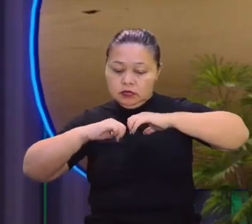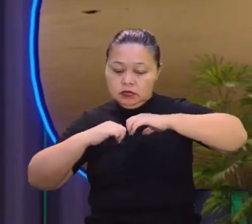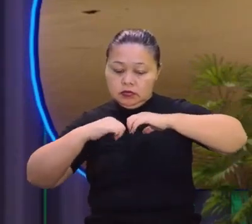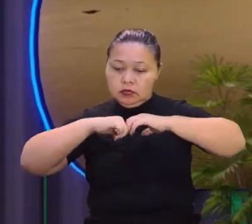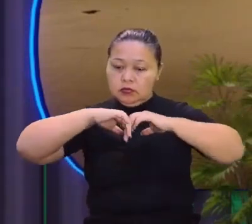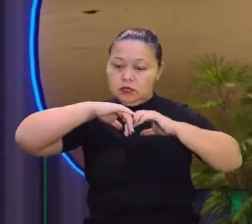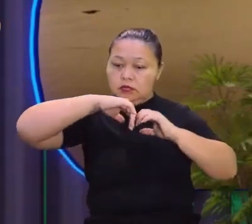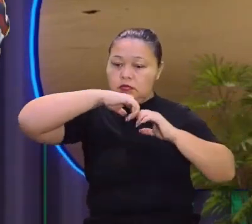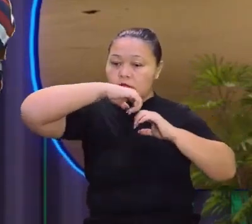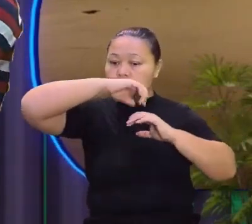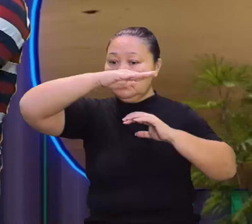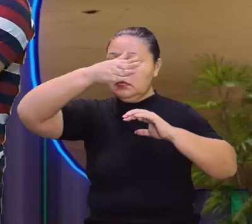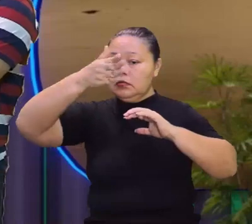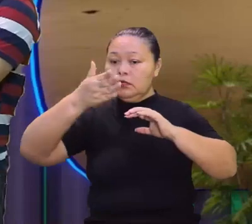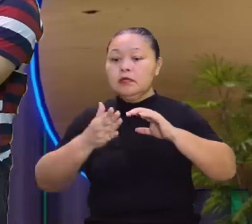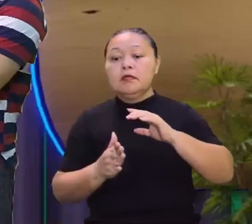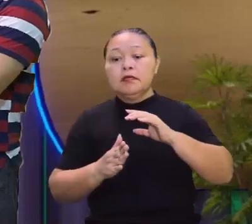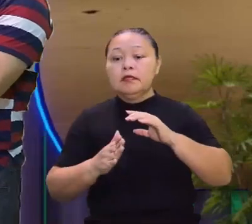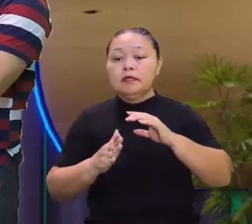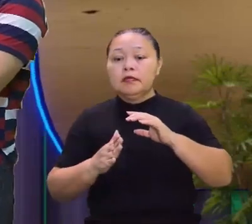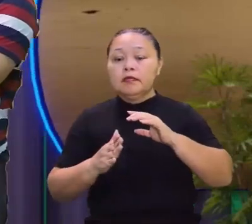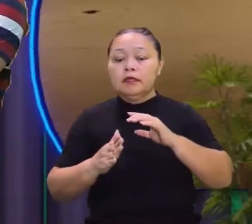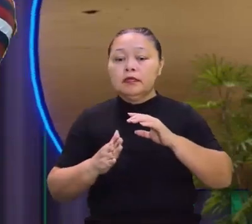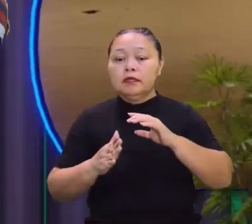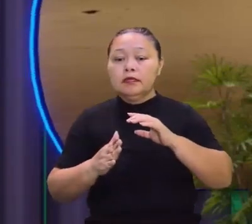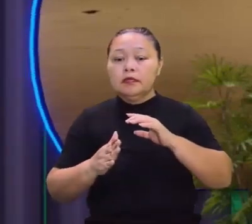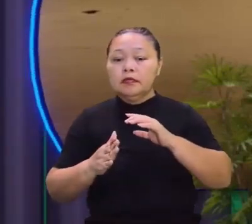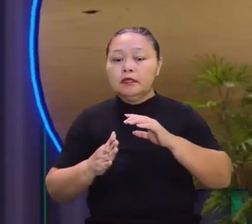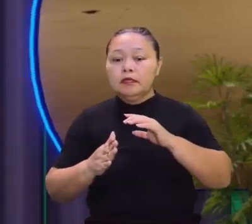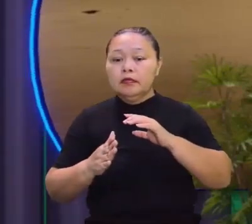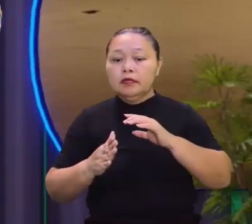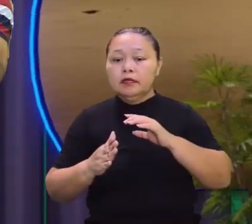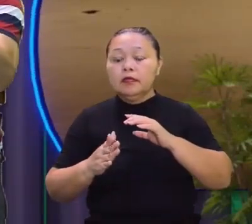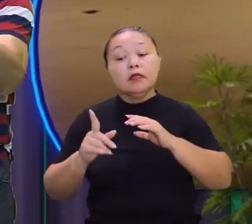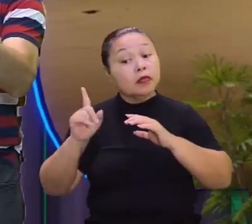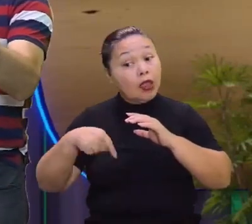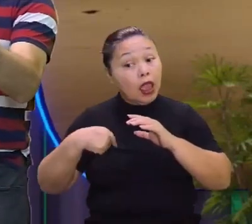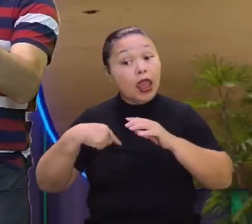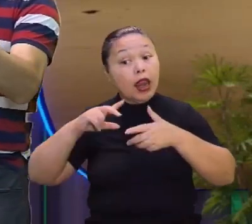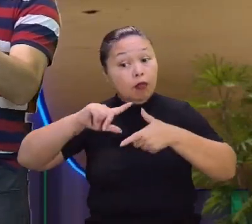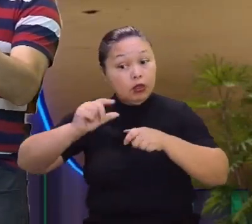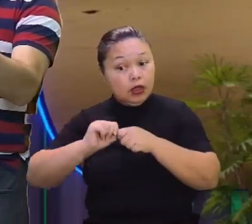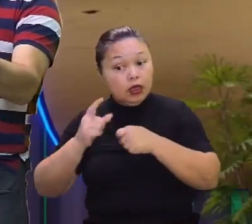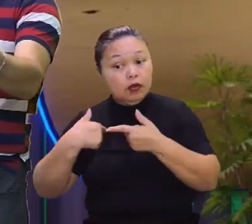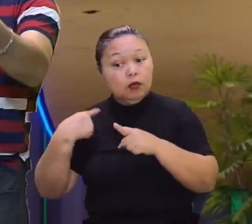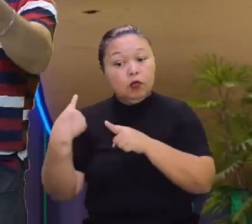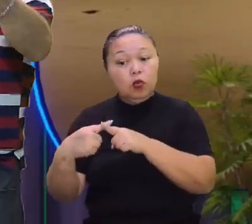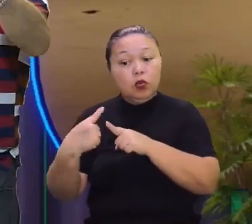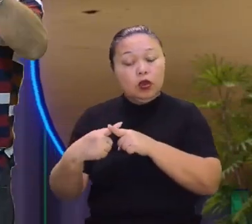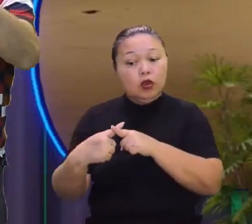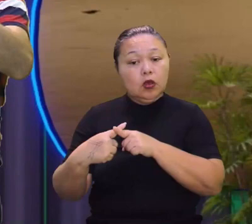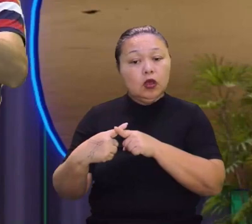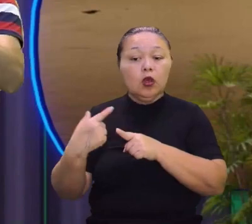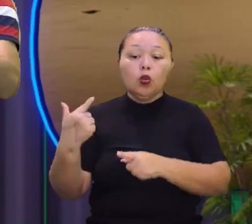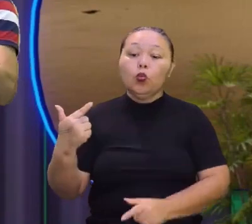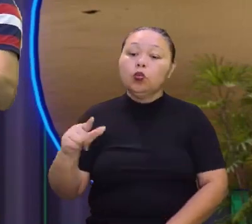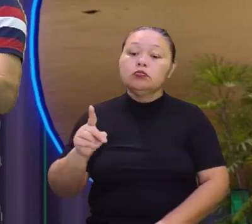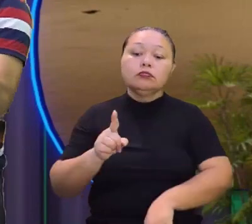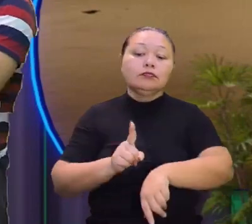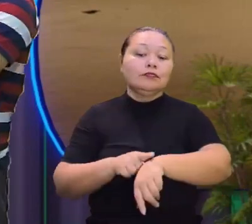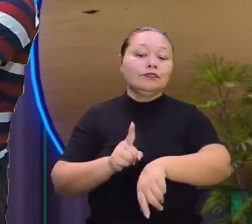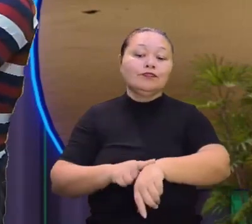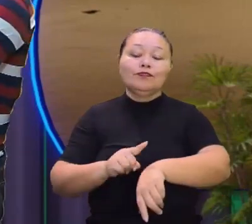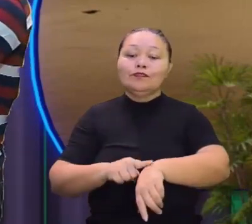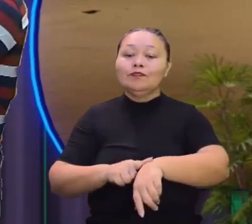cadeia de montanhas. É isso aí. No entanto, ela é ainda moderna porque não teve o